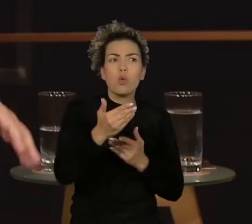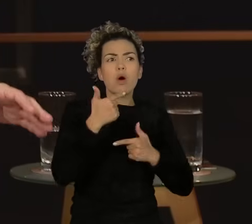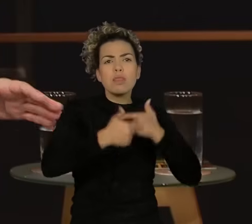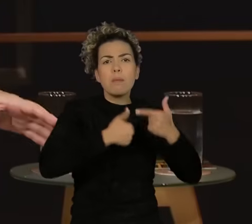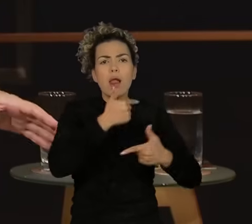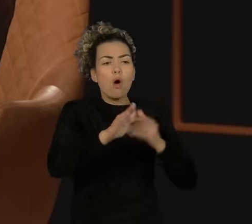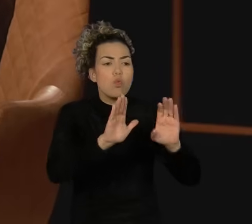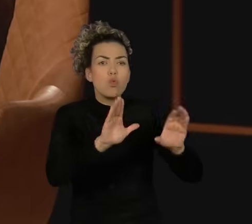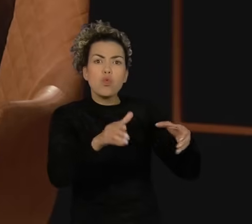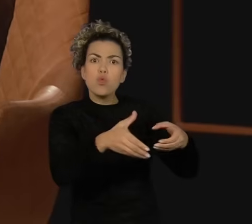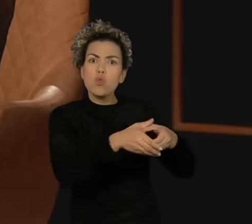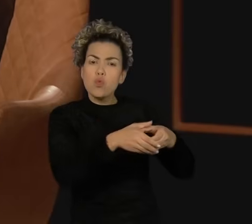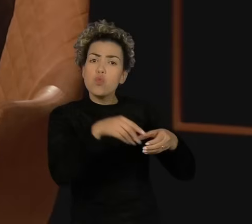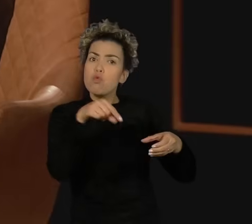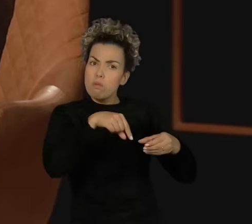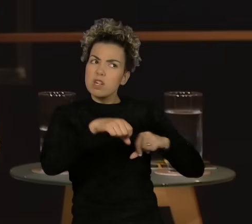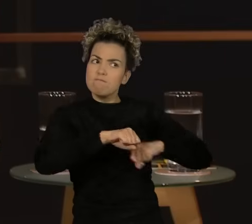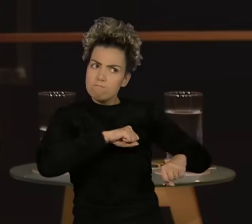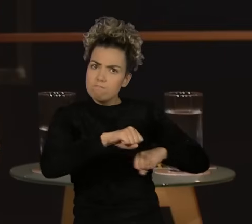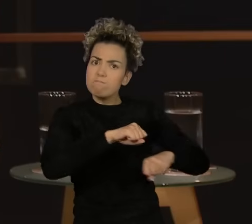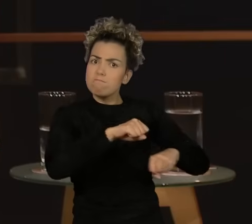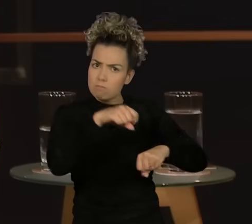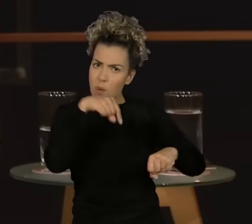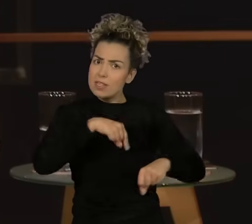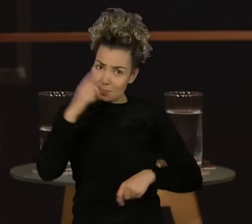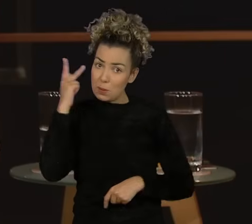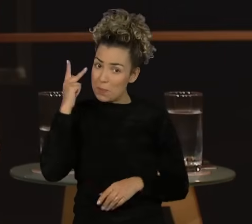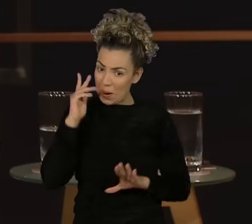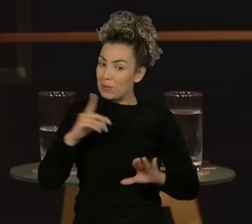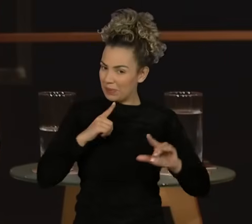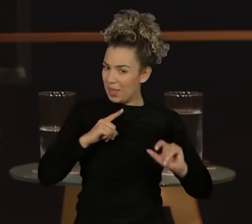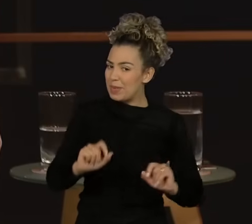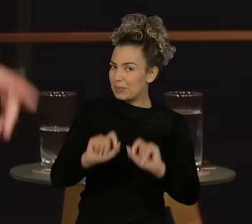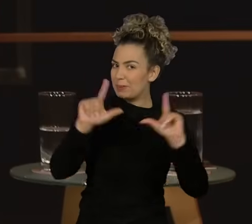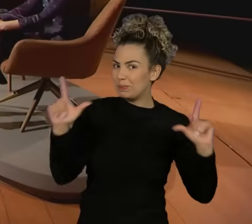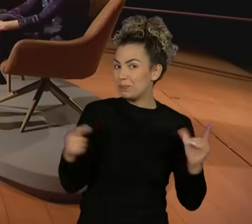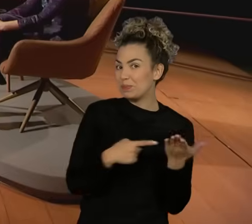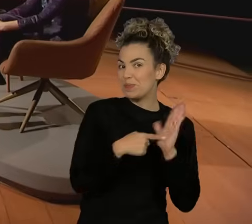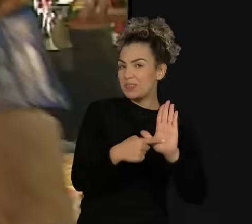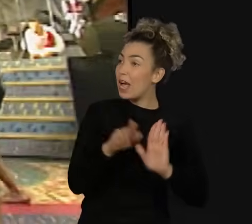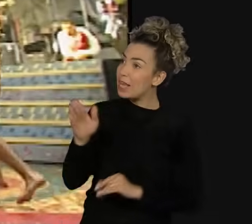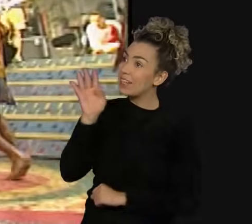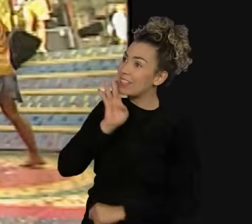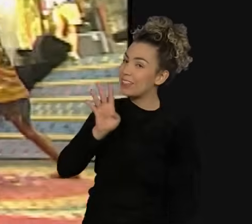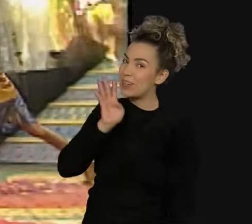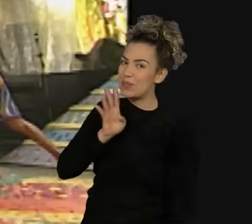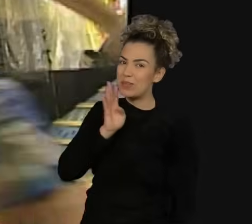fez história na cidade e nós produzimos um quadro sobre ele, para você ver. Ai, que legal.